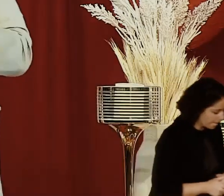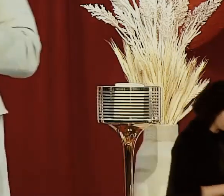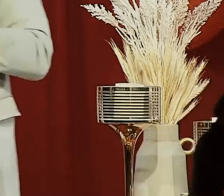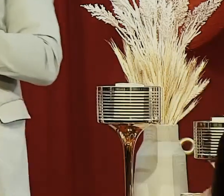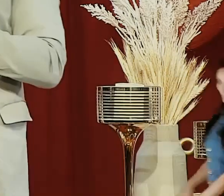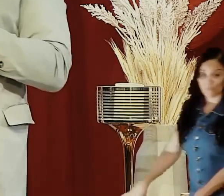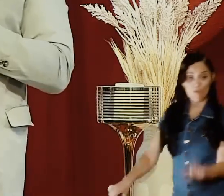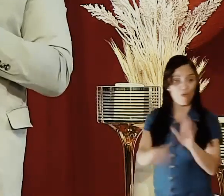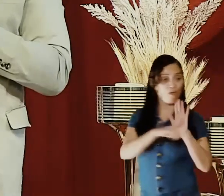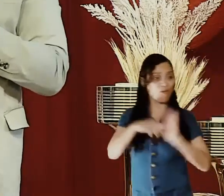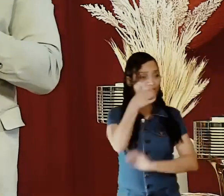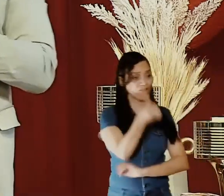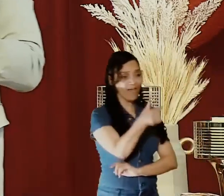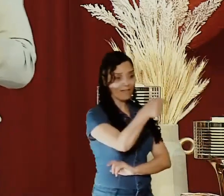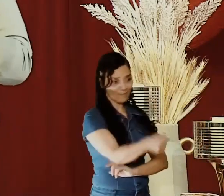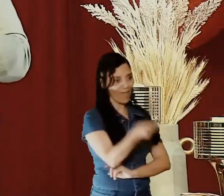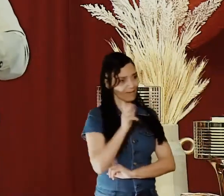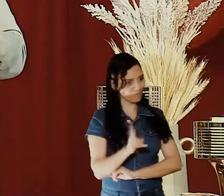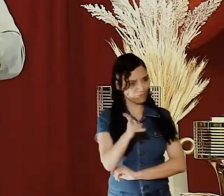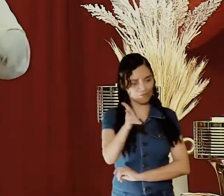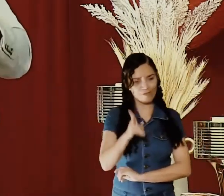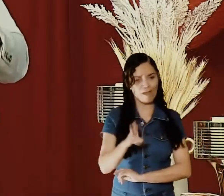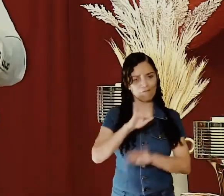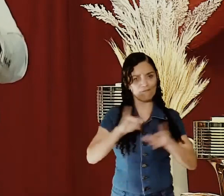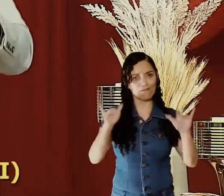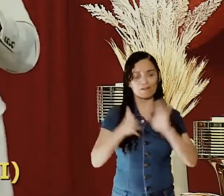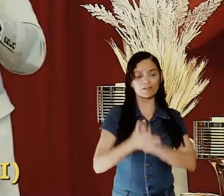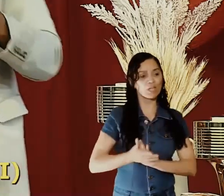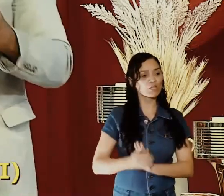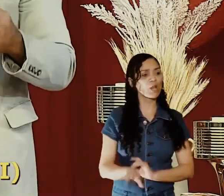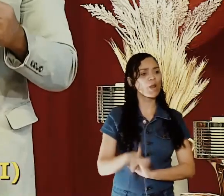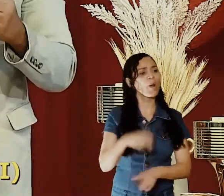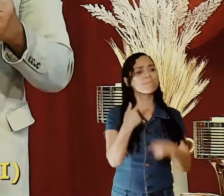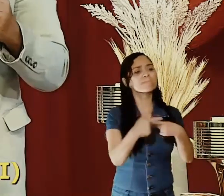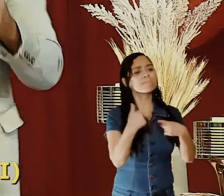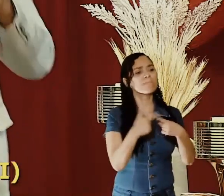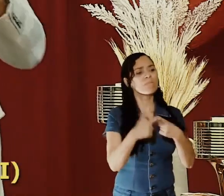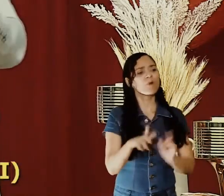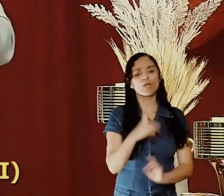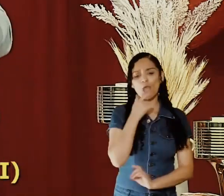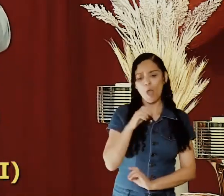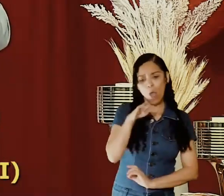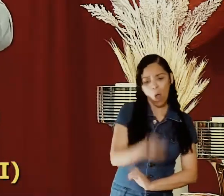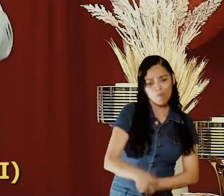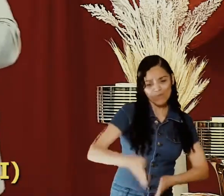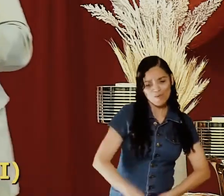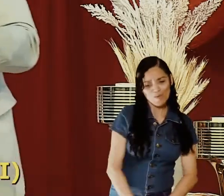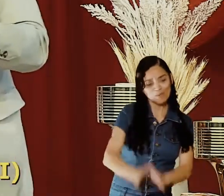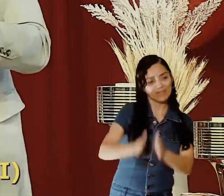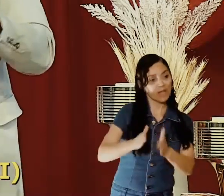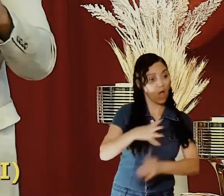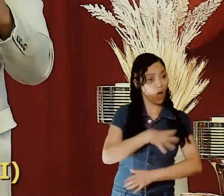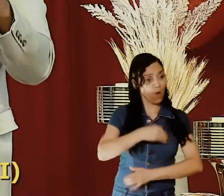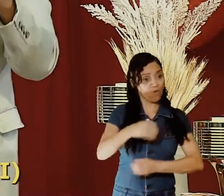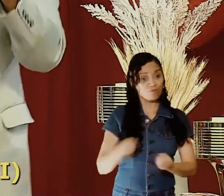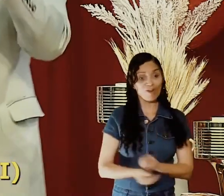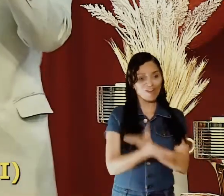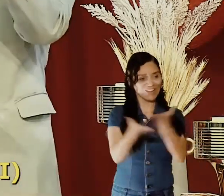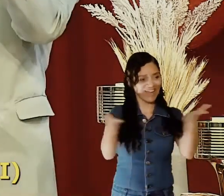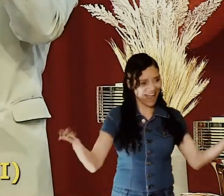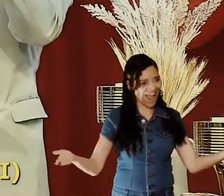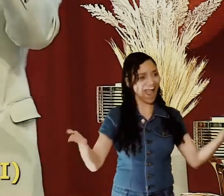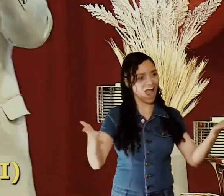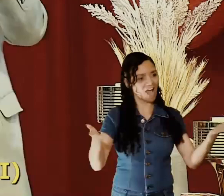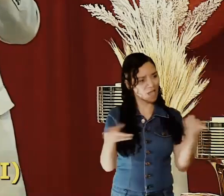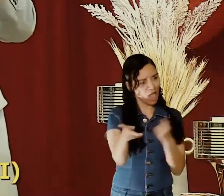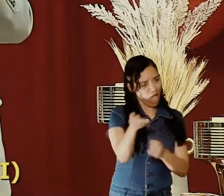verso 7, continua dizendo assim: porque um menino nos nasceu, um filho nos foi dado, e o governo está